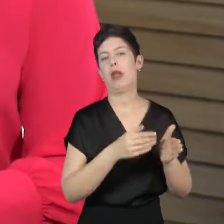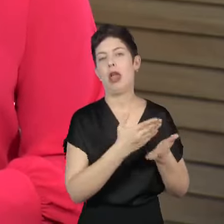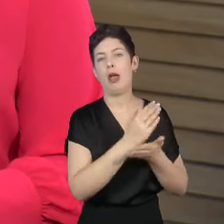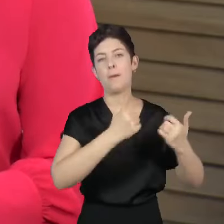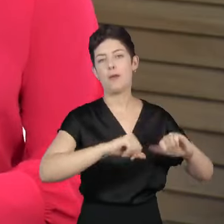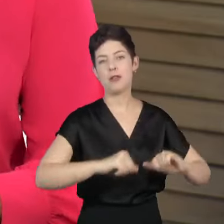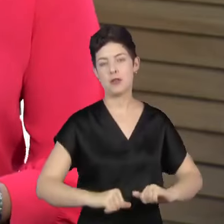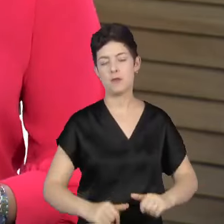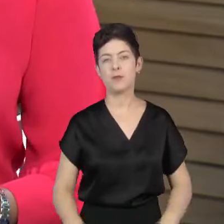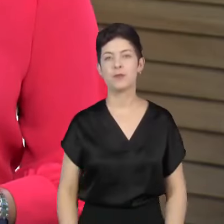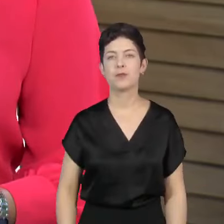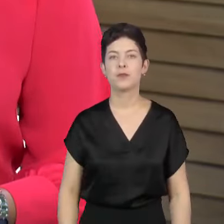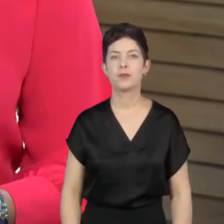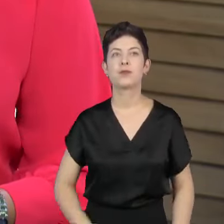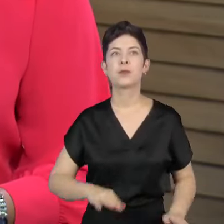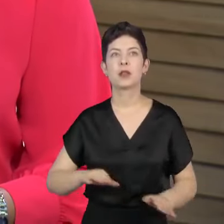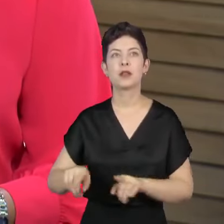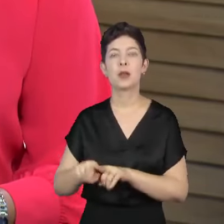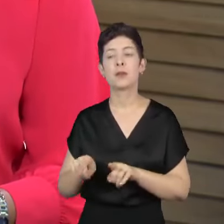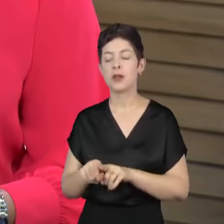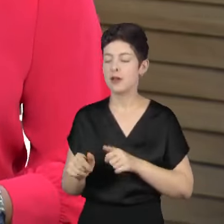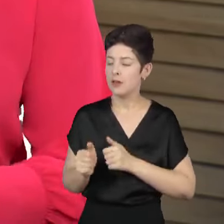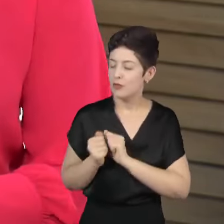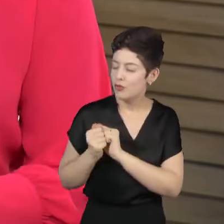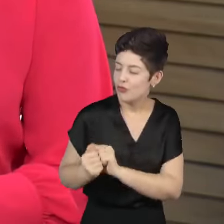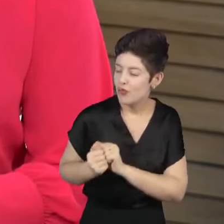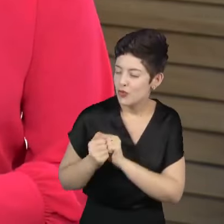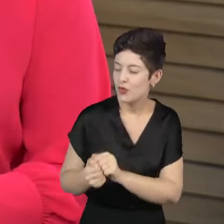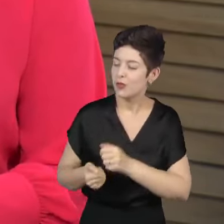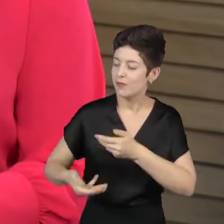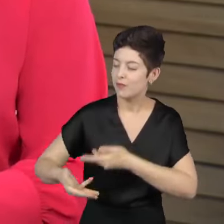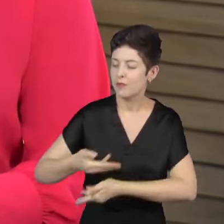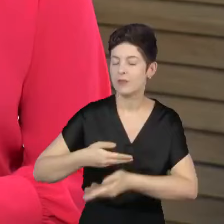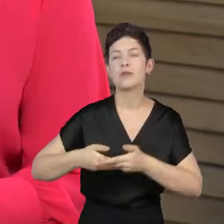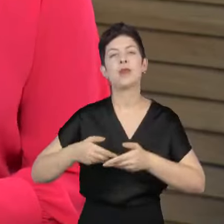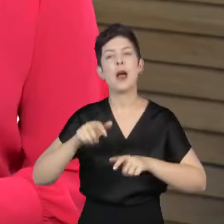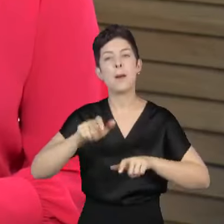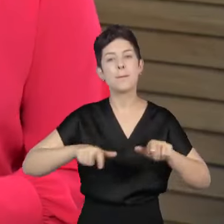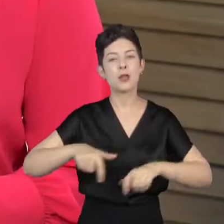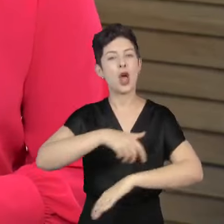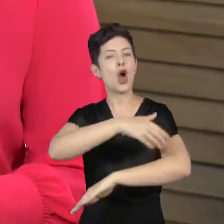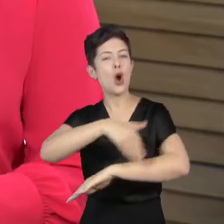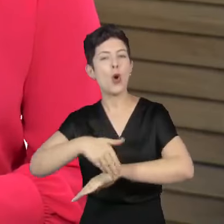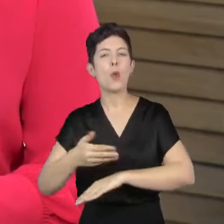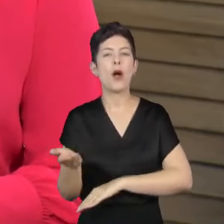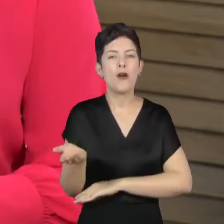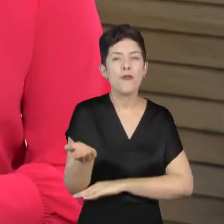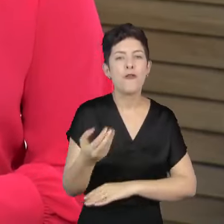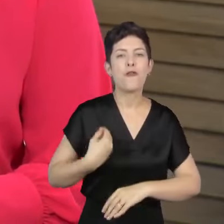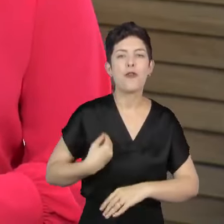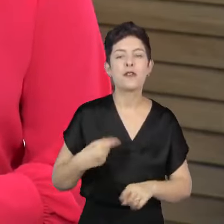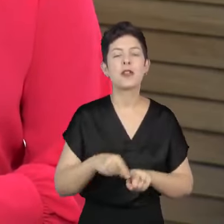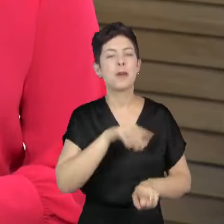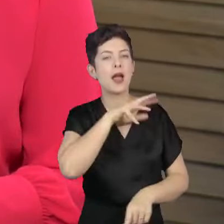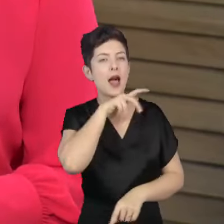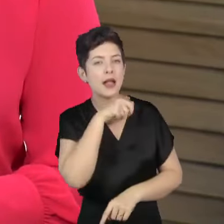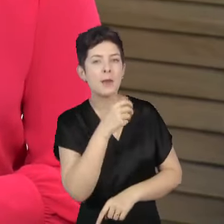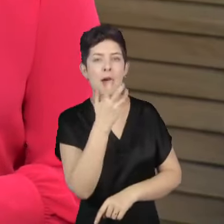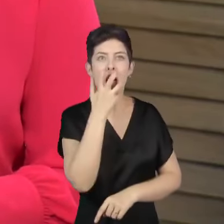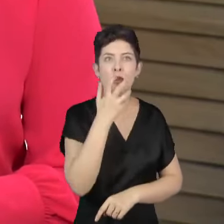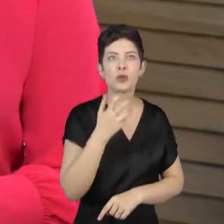Os benefícios da lealdade e do companheirismo entre moradores em situação de rua e animais de estimação foram